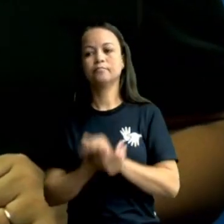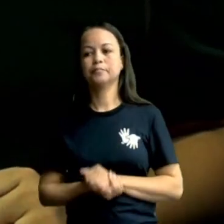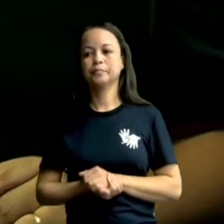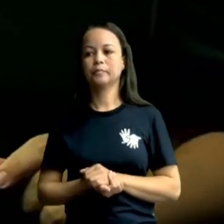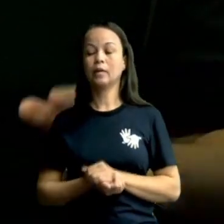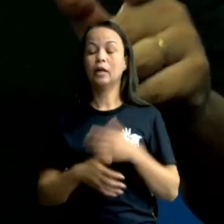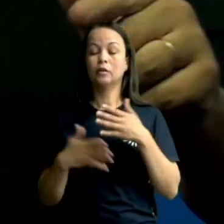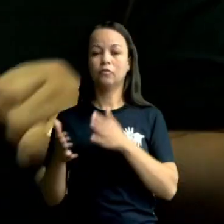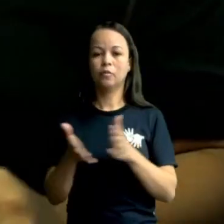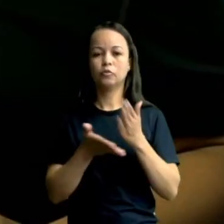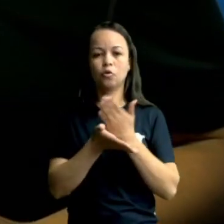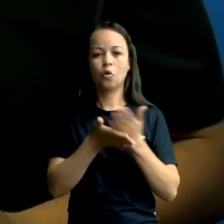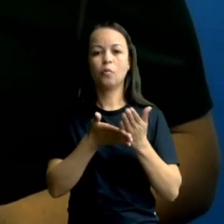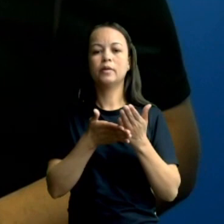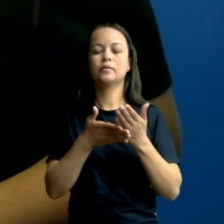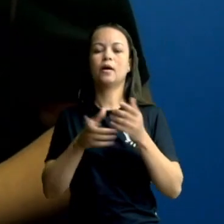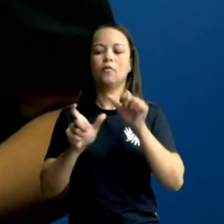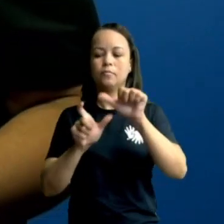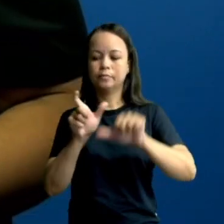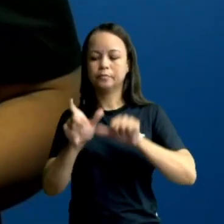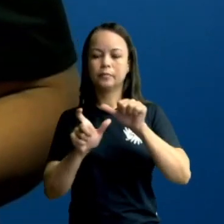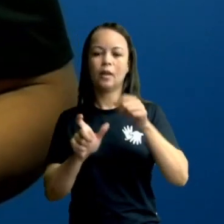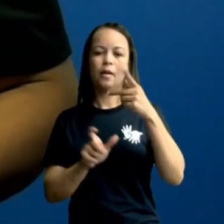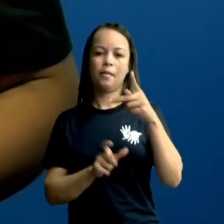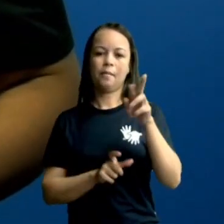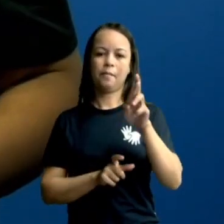começar com derivação prefixal.